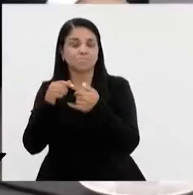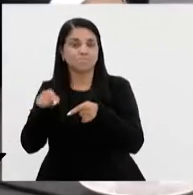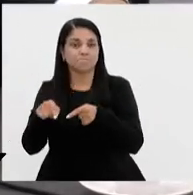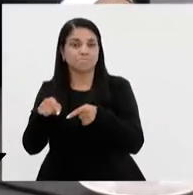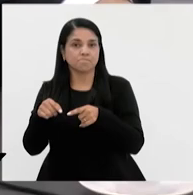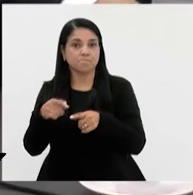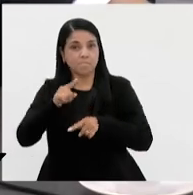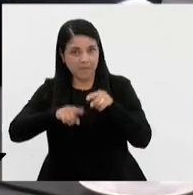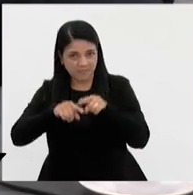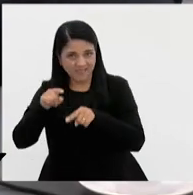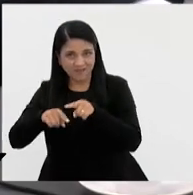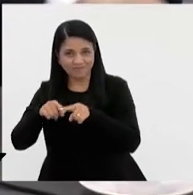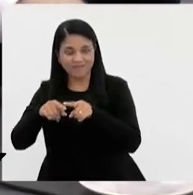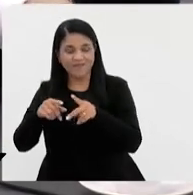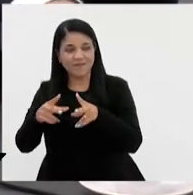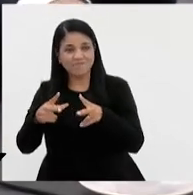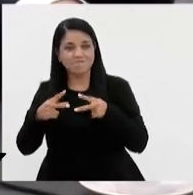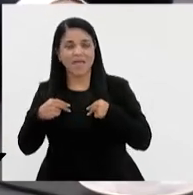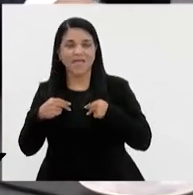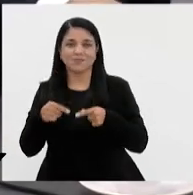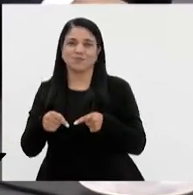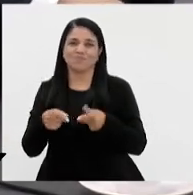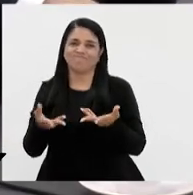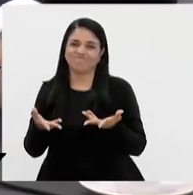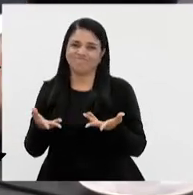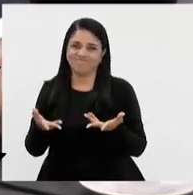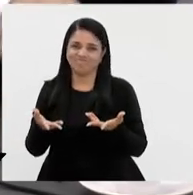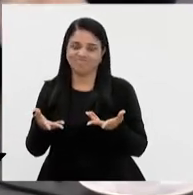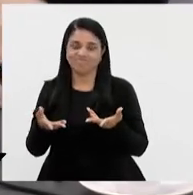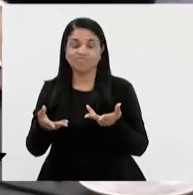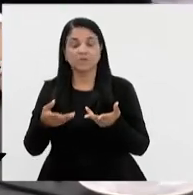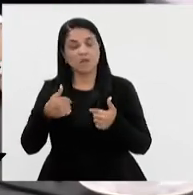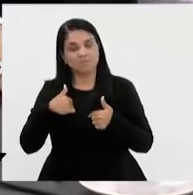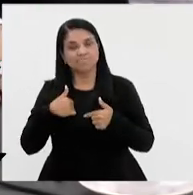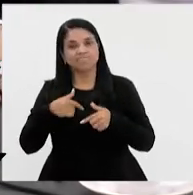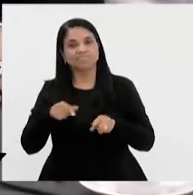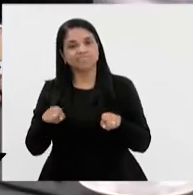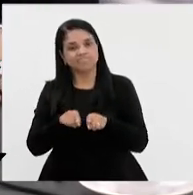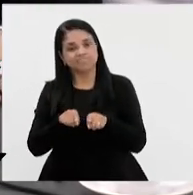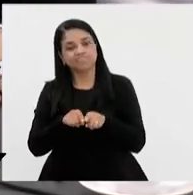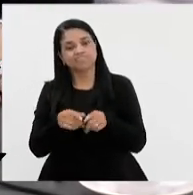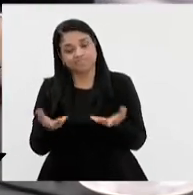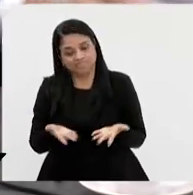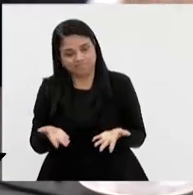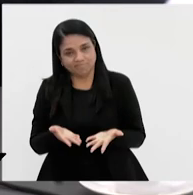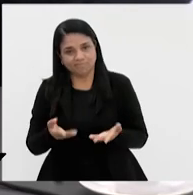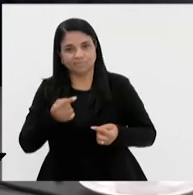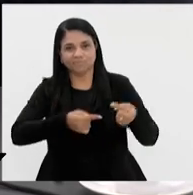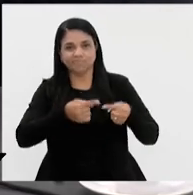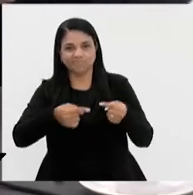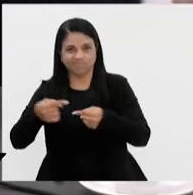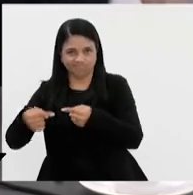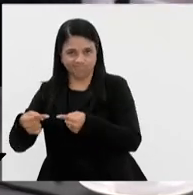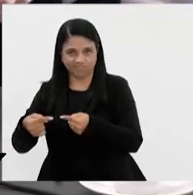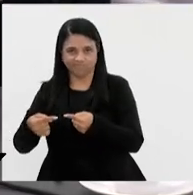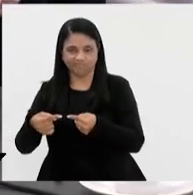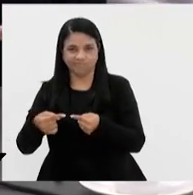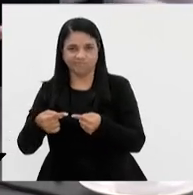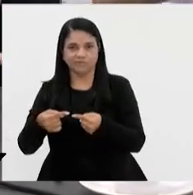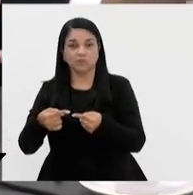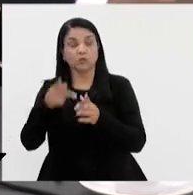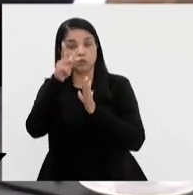no mérito forçosamente. E foi isso que nós acabamos fazendo através do